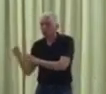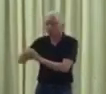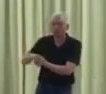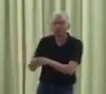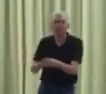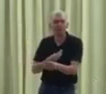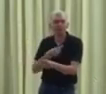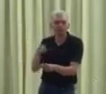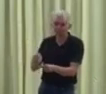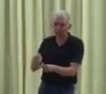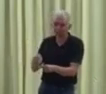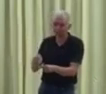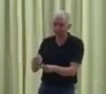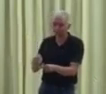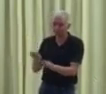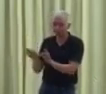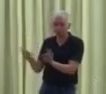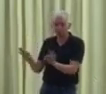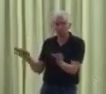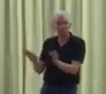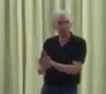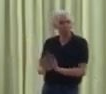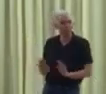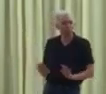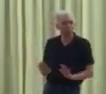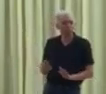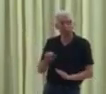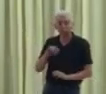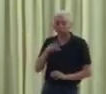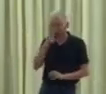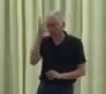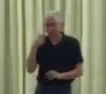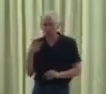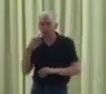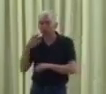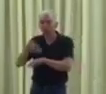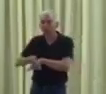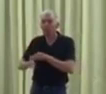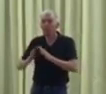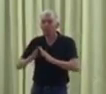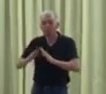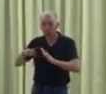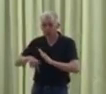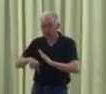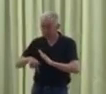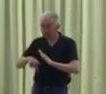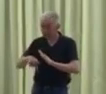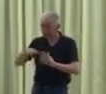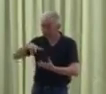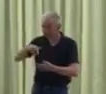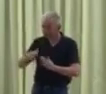com essa frase, pronto. Enquanto o habitante não melhora, a